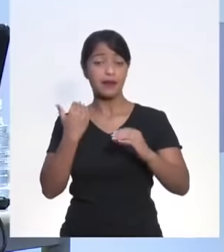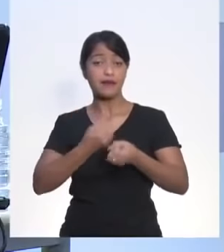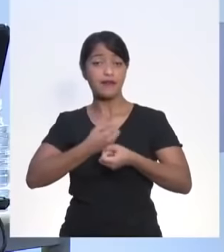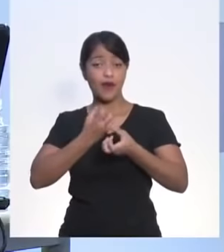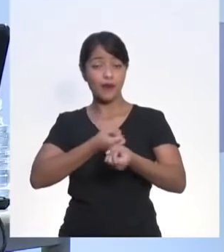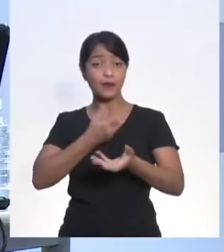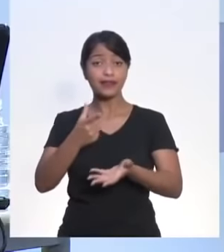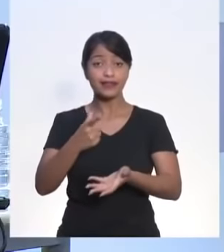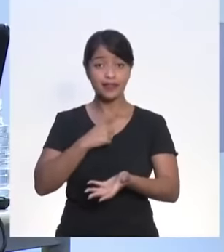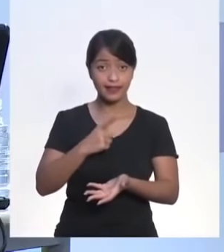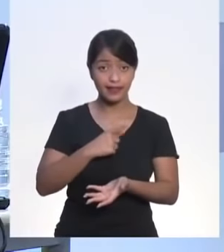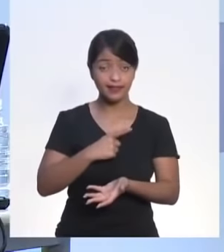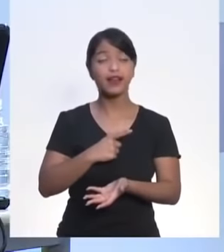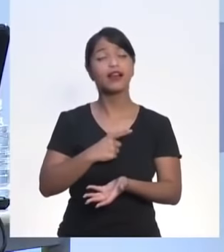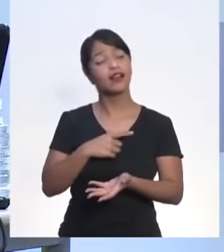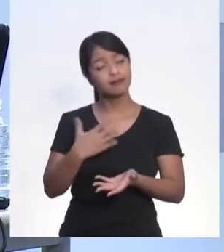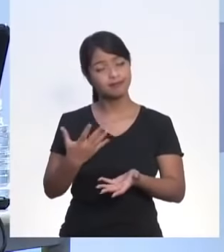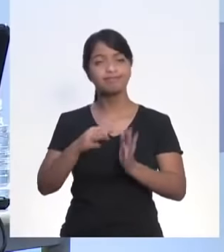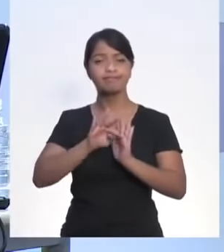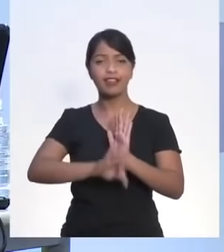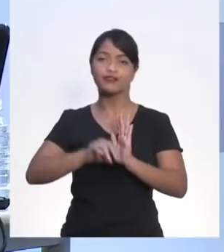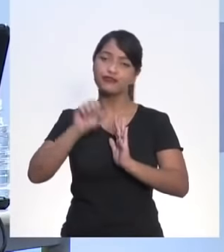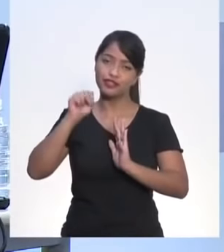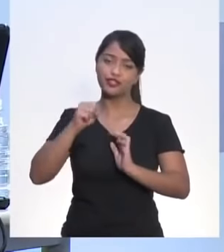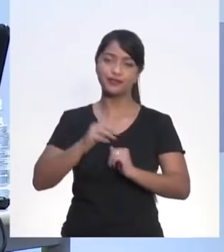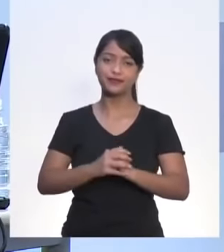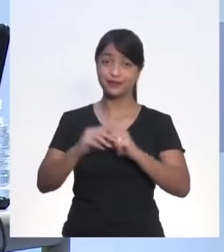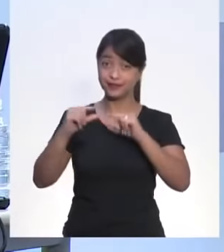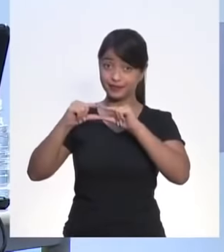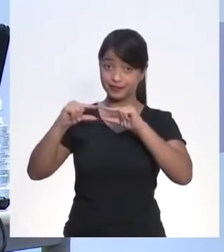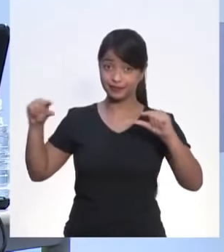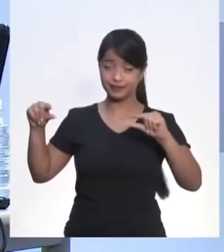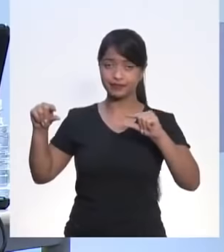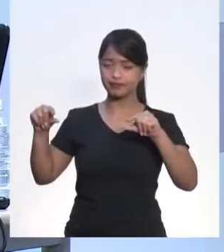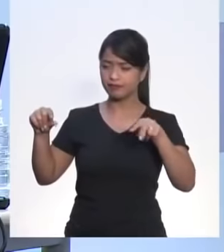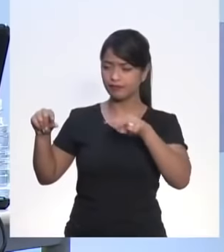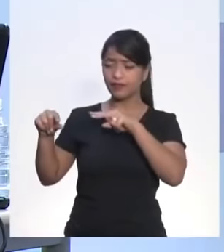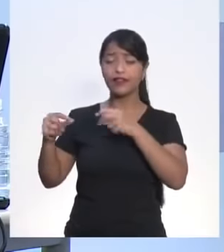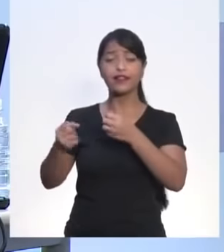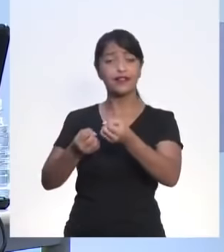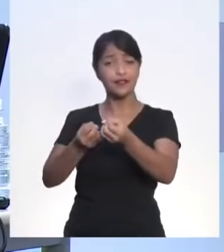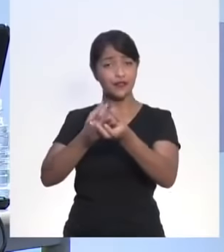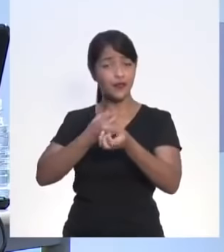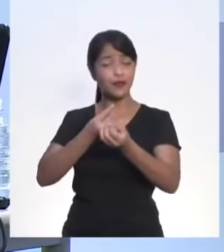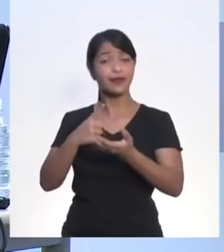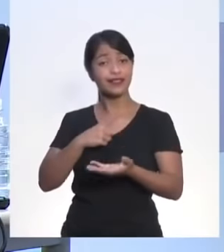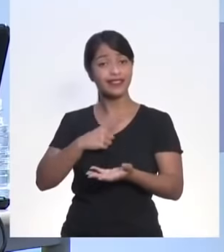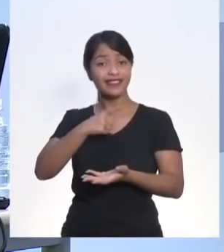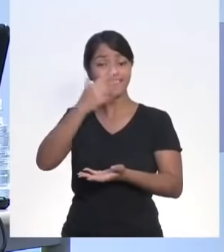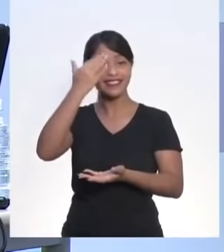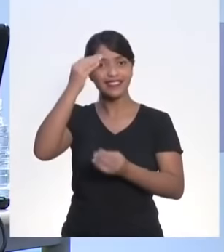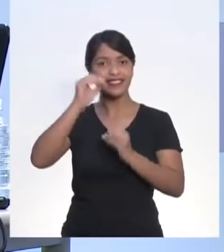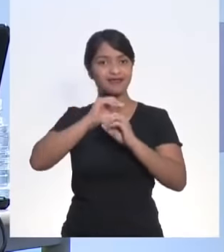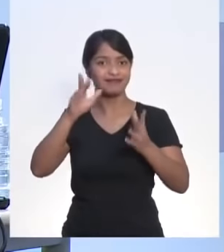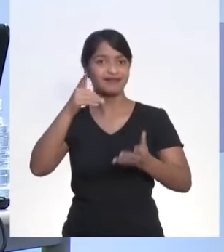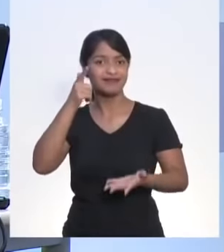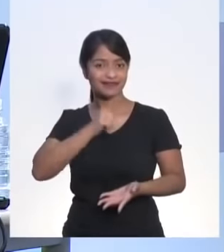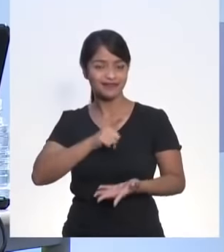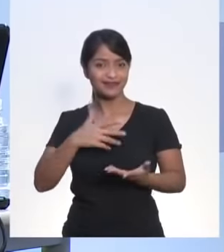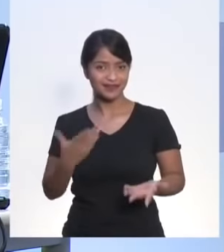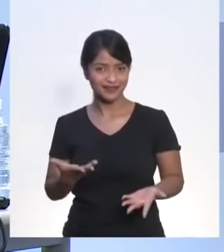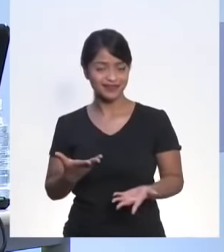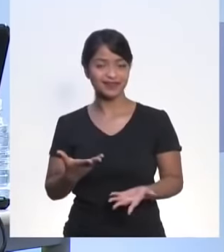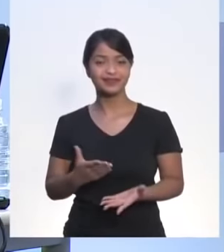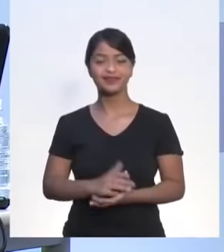Então, transmite sim uma mensagem. Você consegue entender essa informação, certo? Ela tem todo um teor aí de informação. Então,